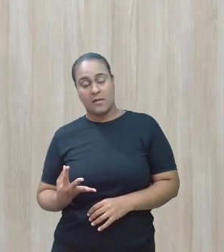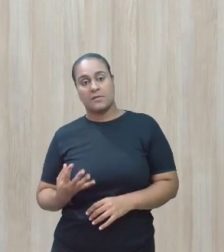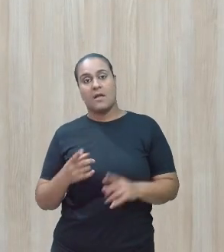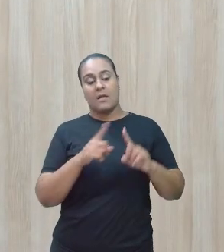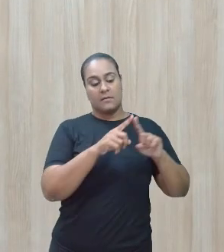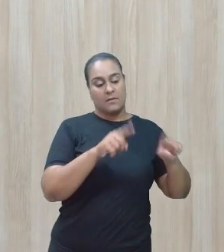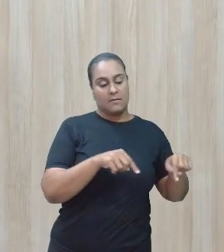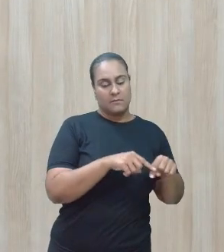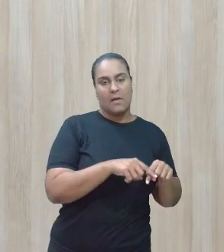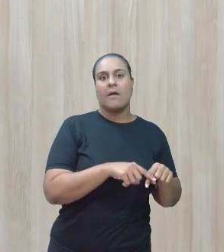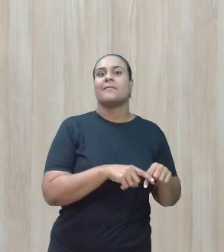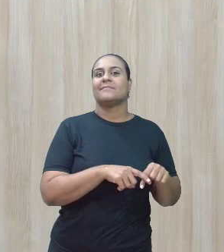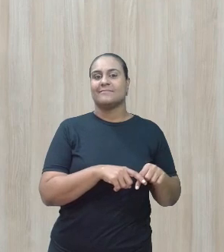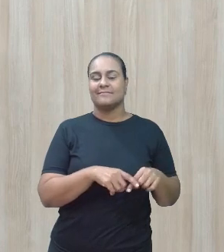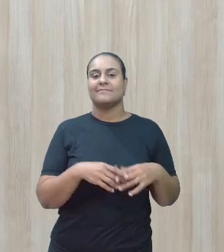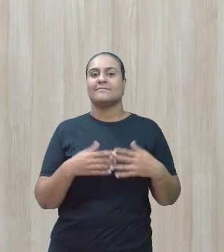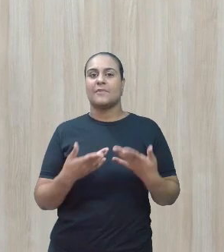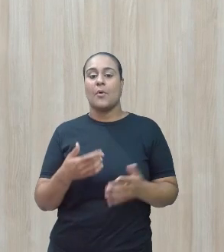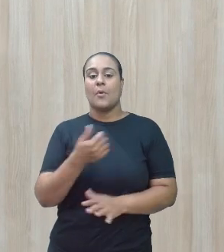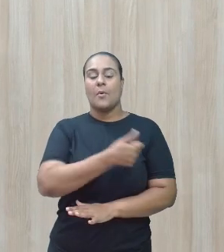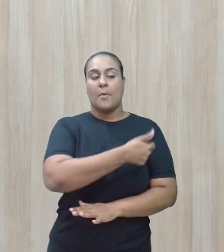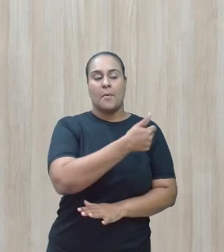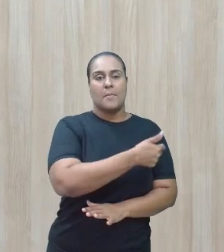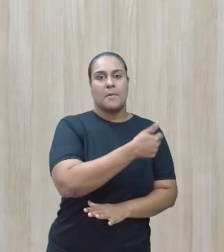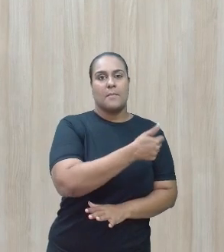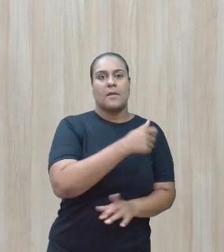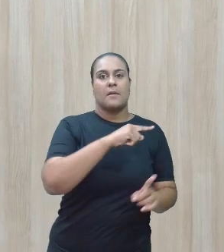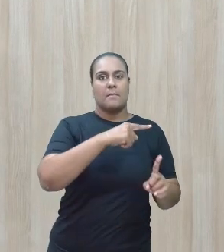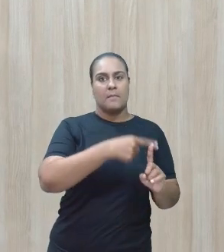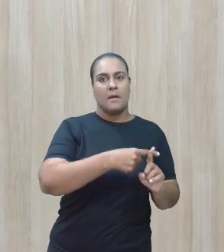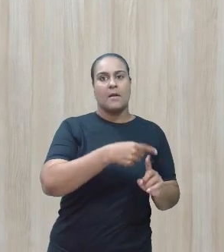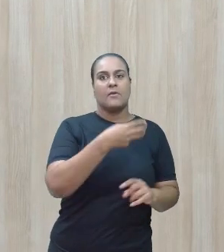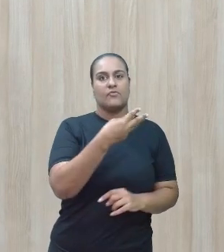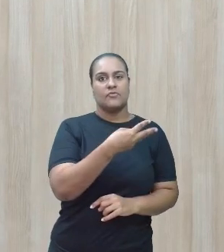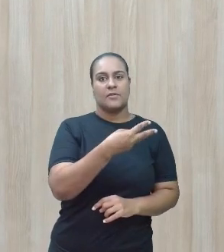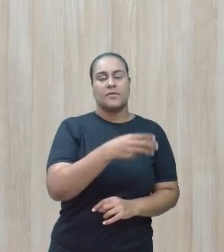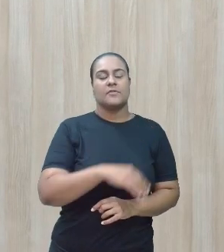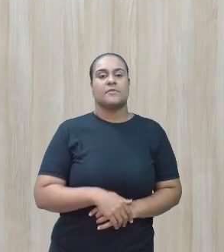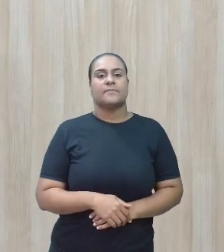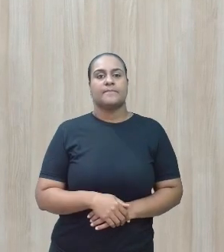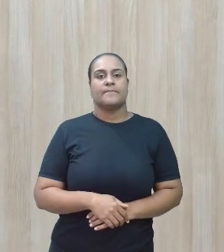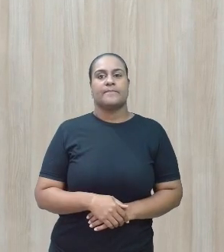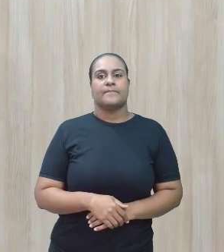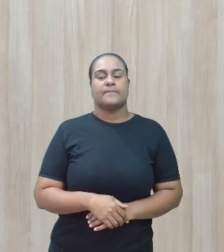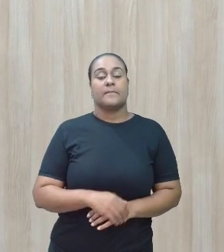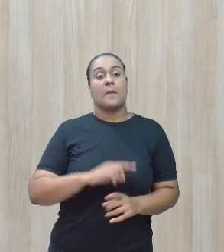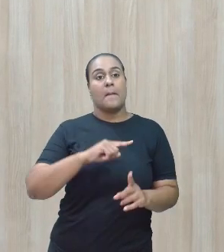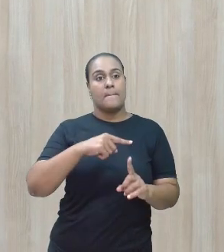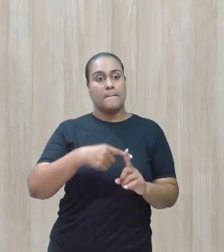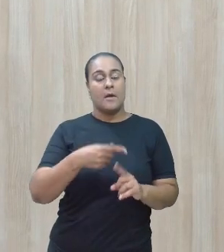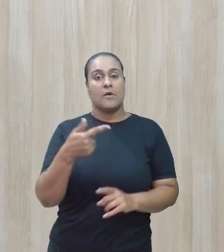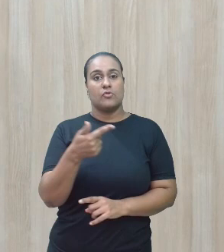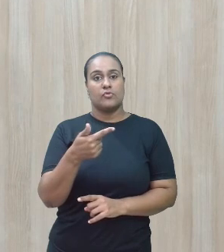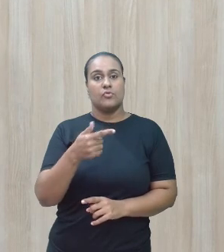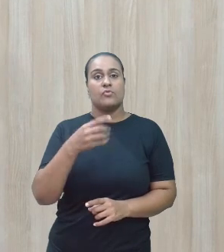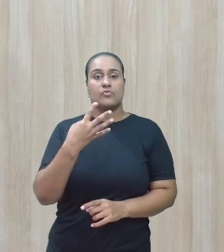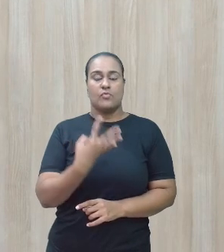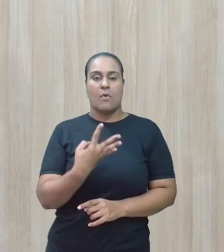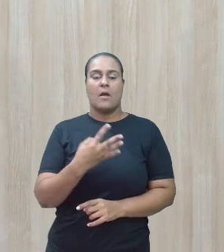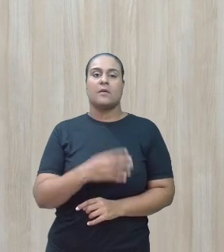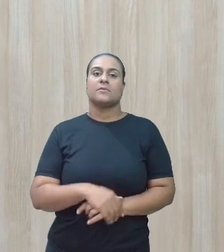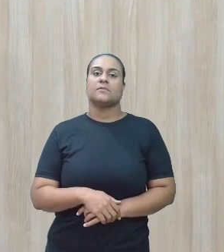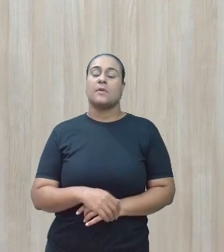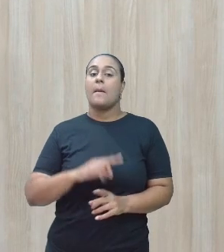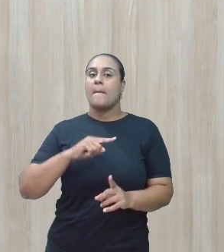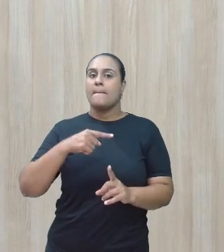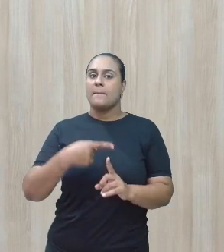Ou seja, o primeiro elemento, mais 2, 3 lados, o segundo elemento, mais 2, 4 lados, o terceiro elemento,